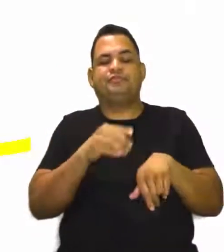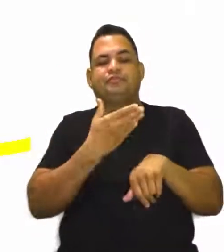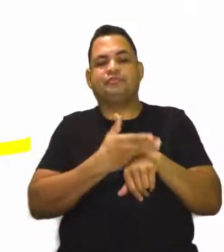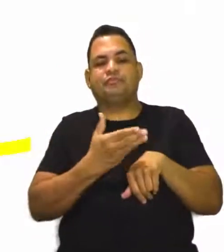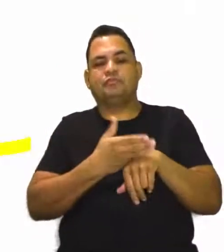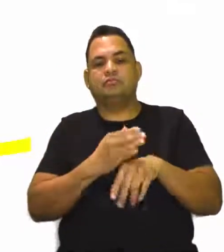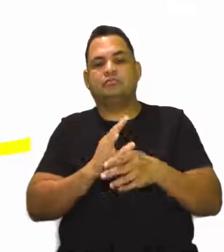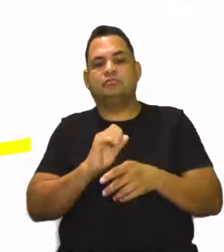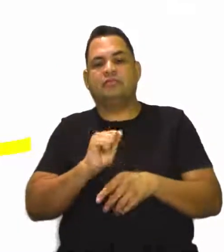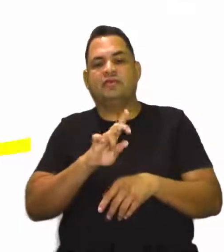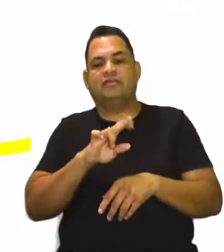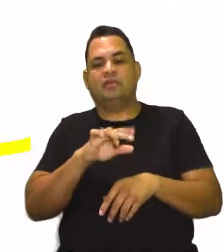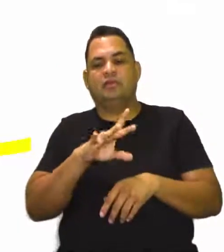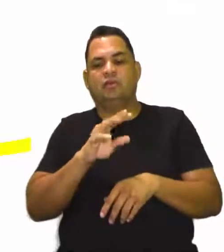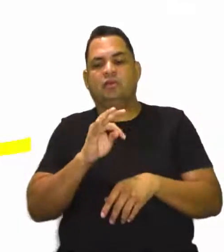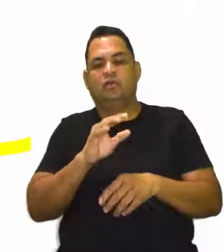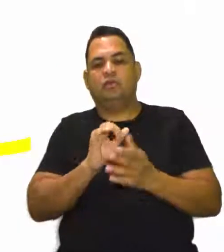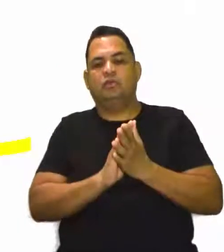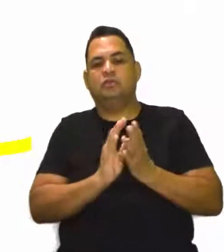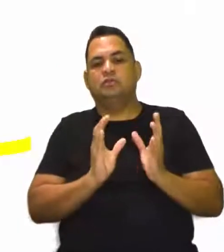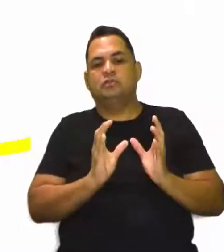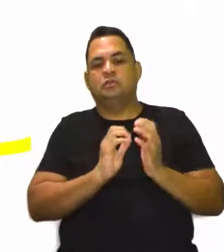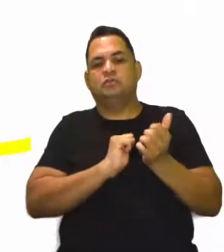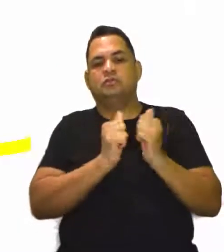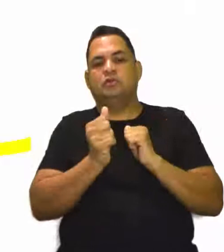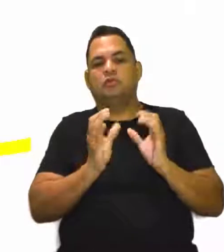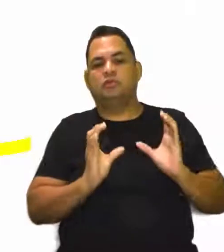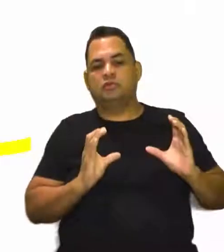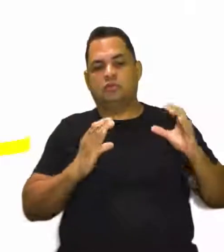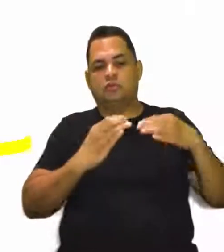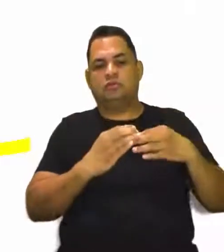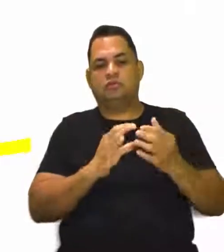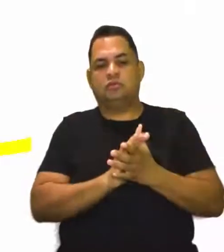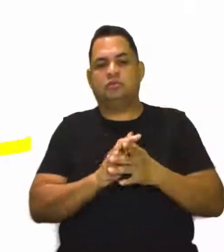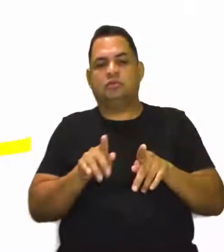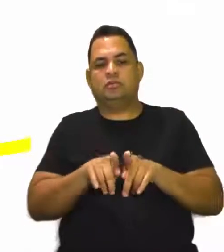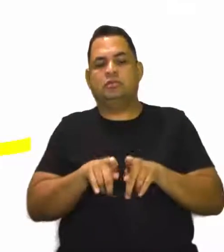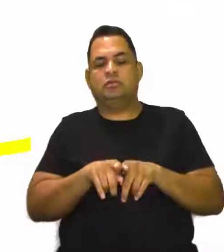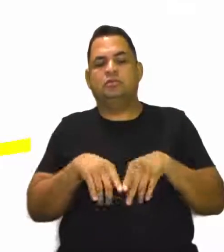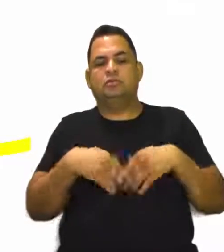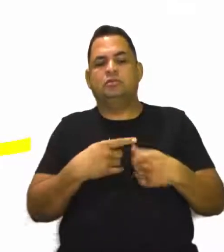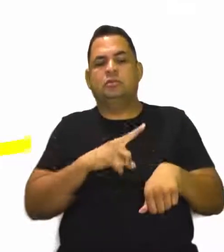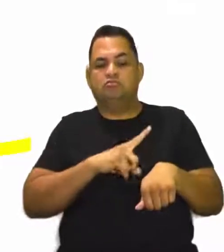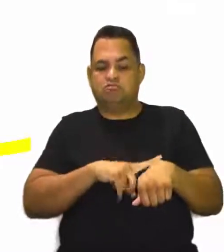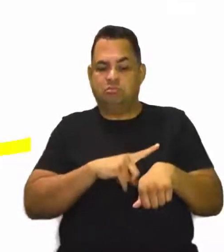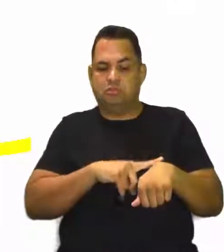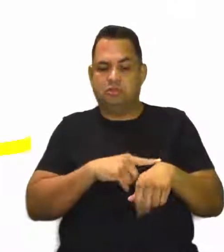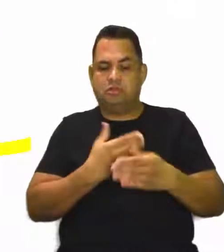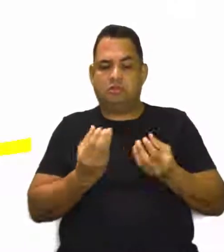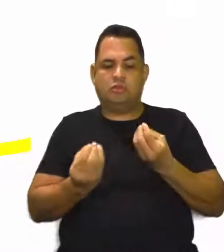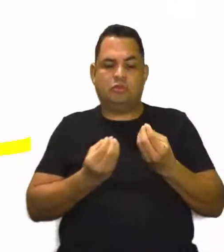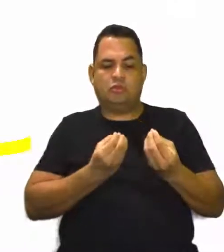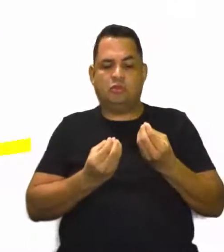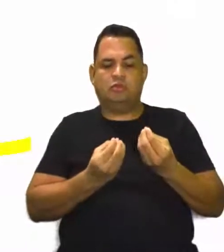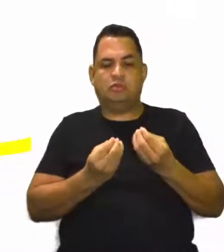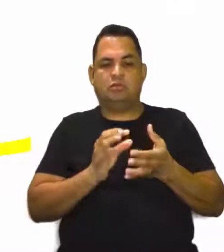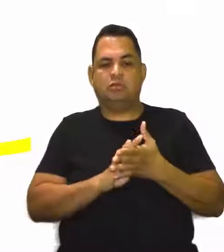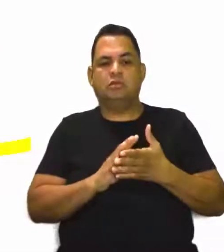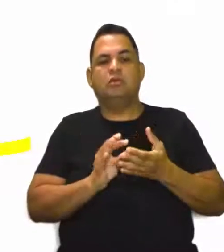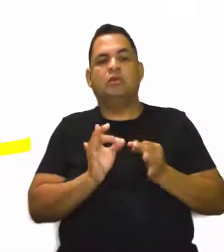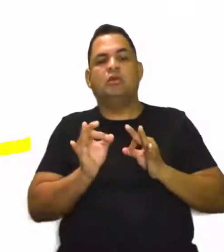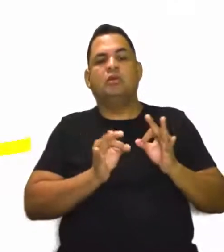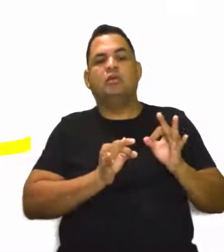práticas de aventura e os esportes coletivos. Falamos também das sessões de treinamento, como que eu tenho que